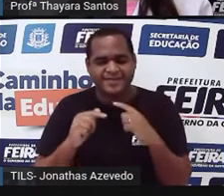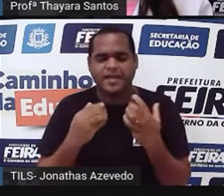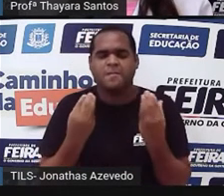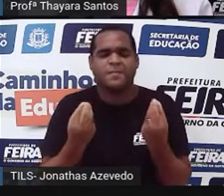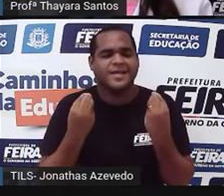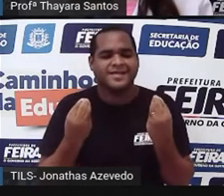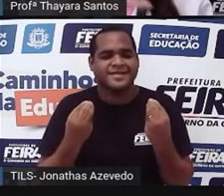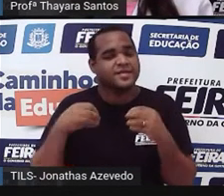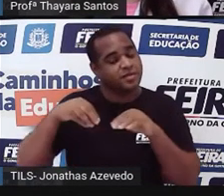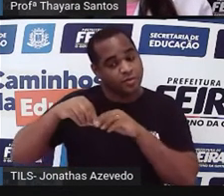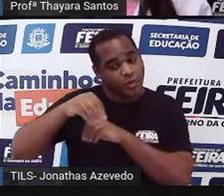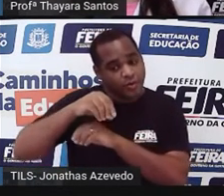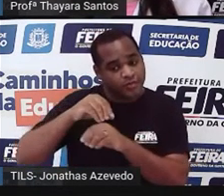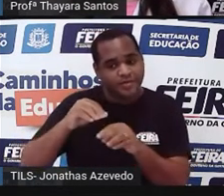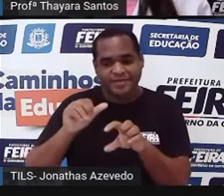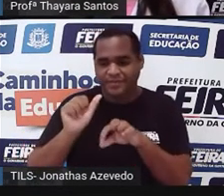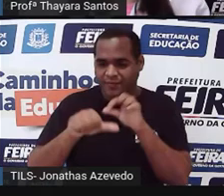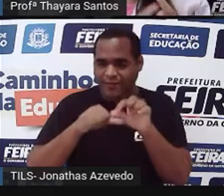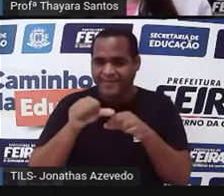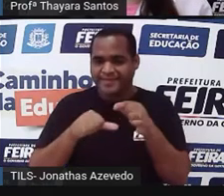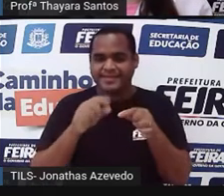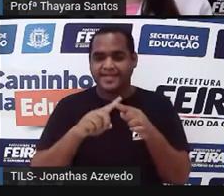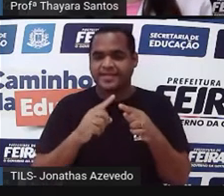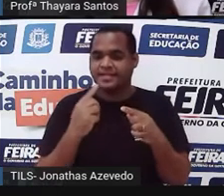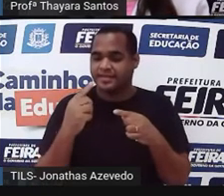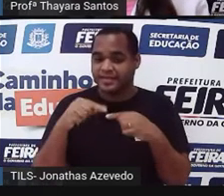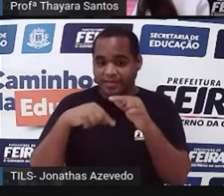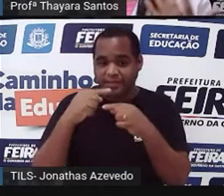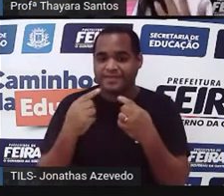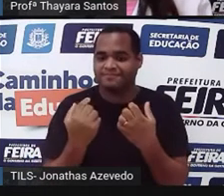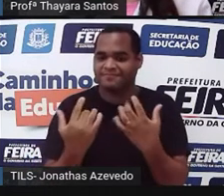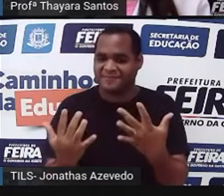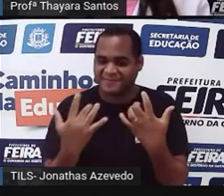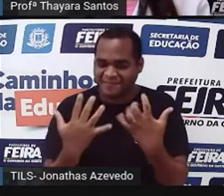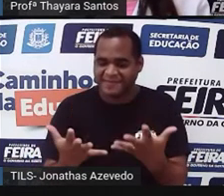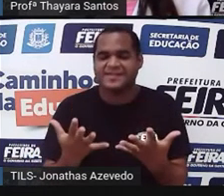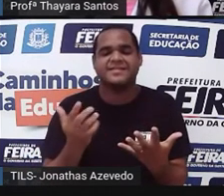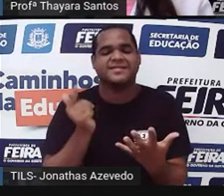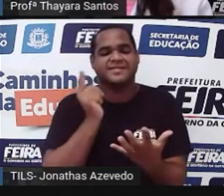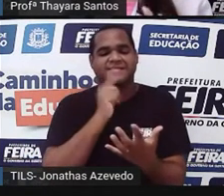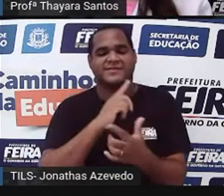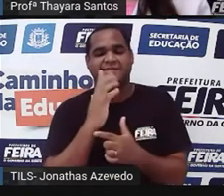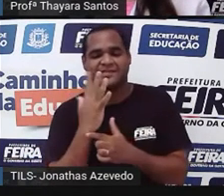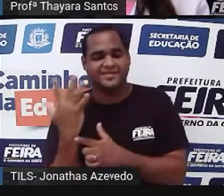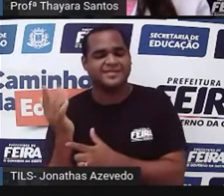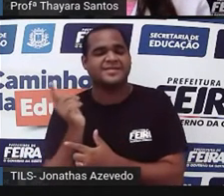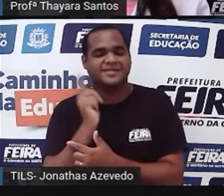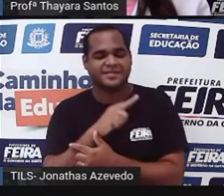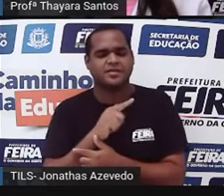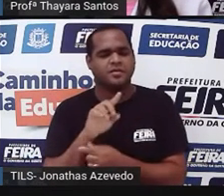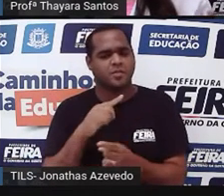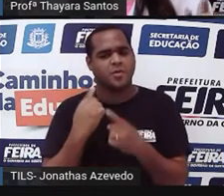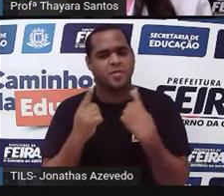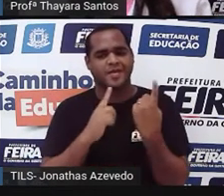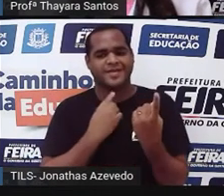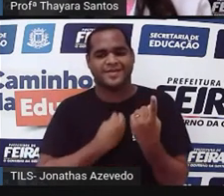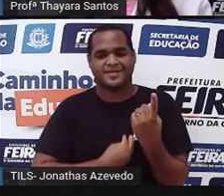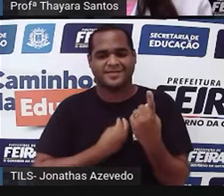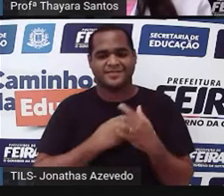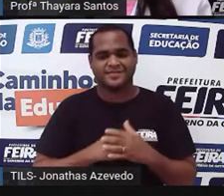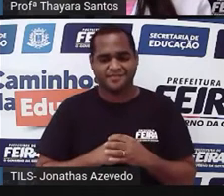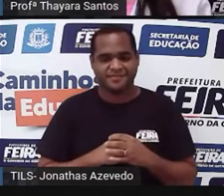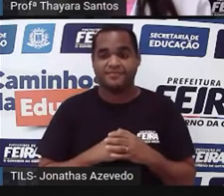no solo, para que depois as plantas possam utilizar esses nutrientes que foram tirados desses organismos mortos. Então,